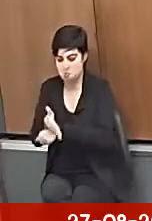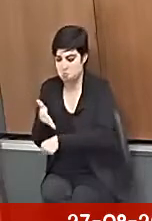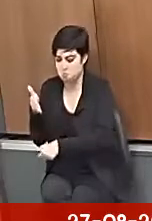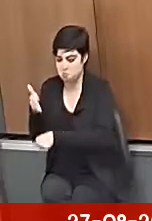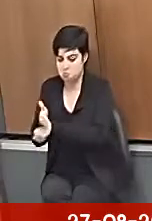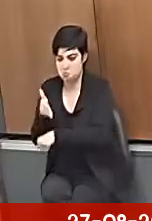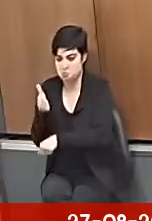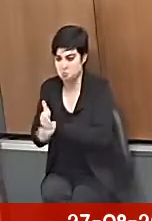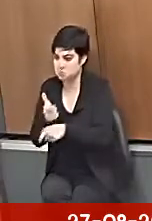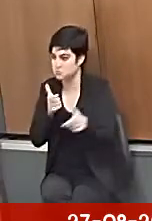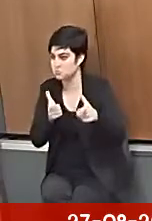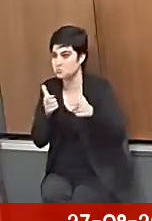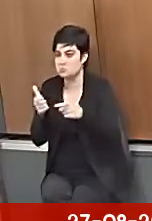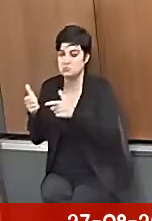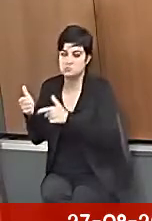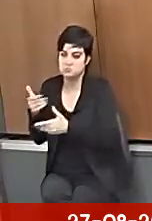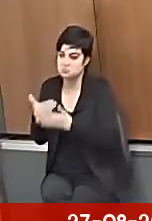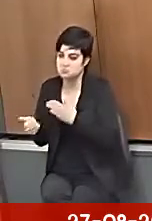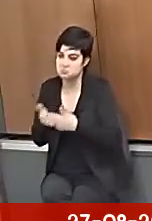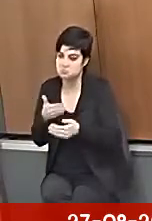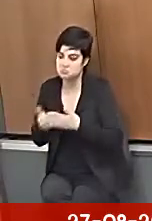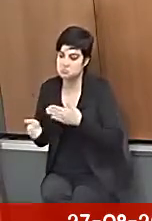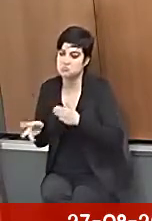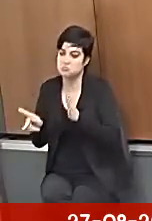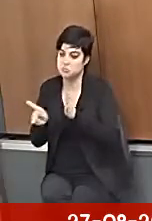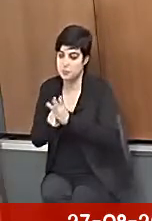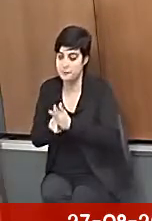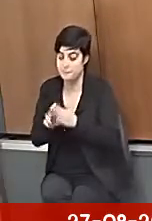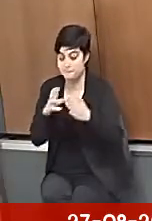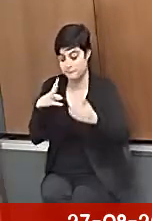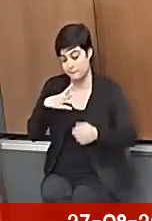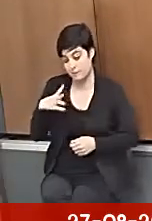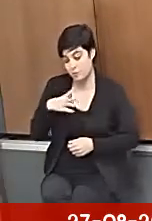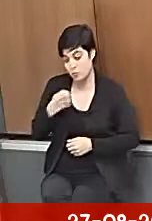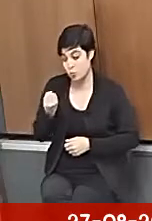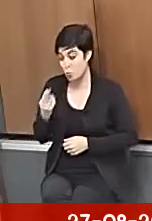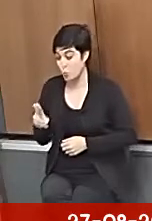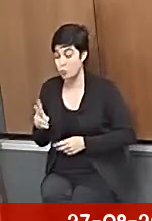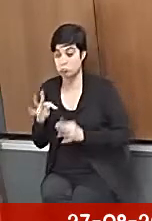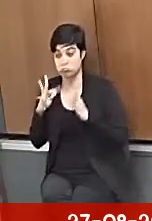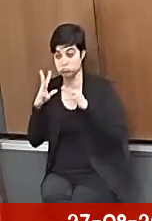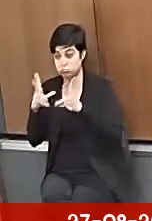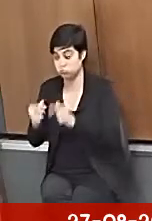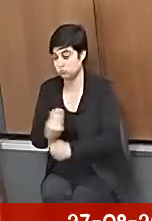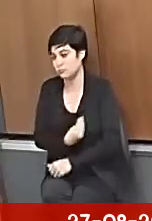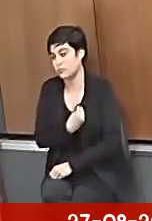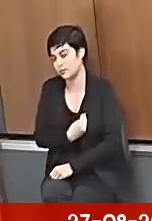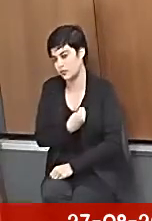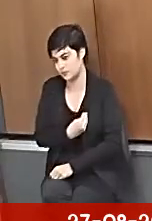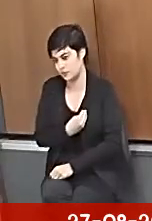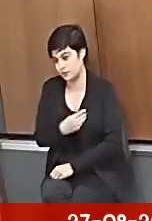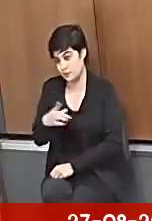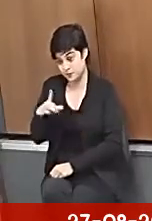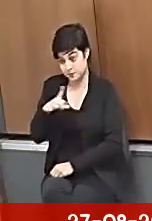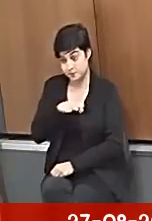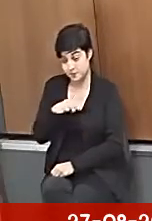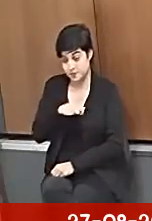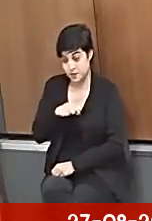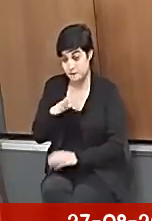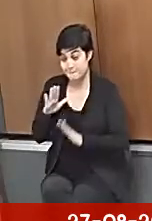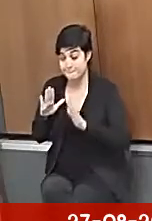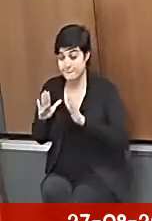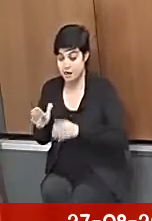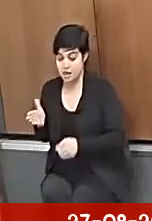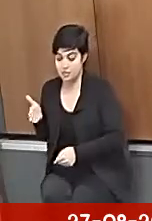das instituições públicas e privadas de acesso público né porque o pessoal tem mas o